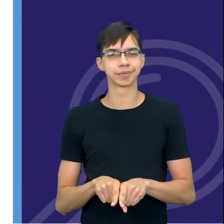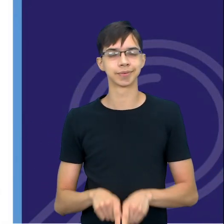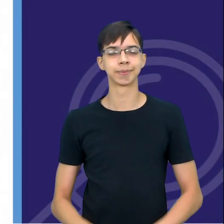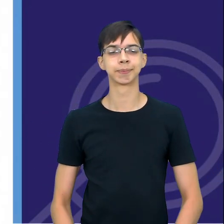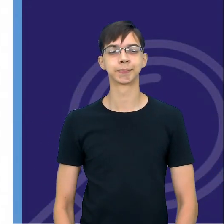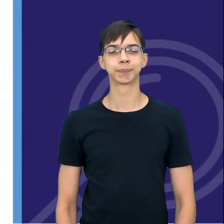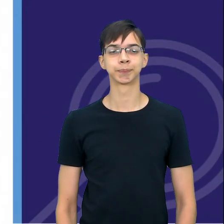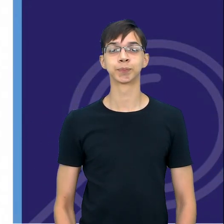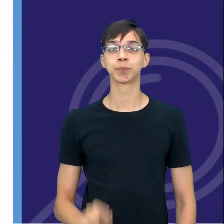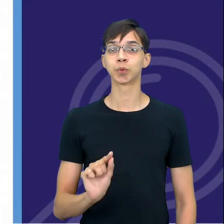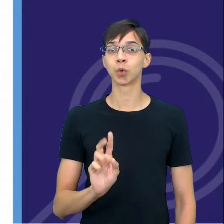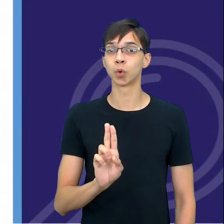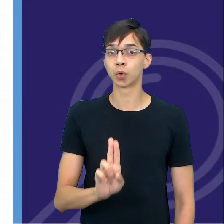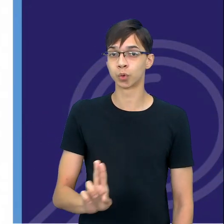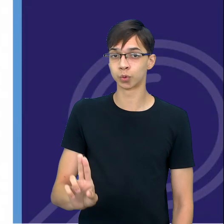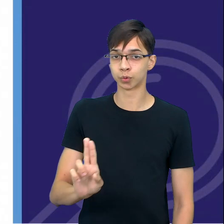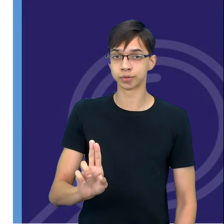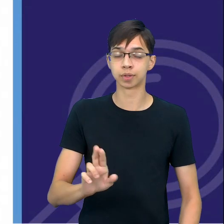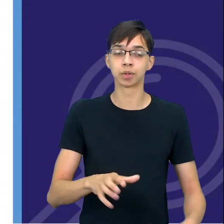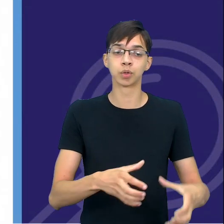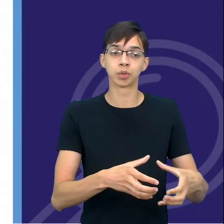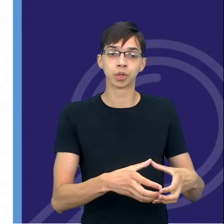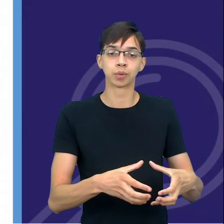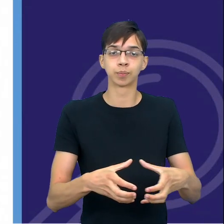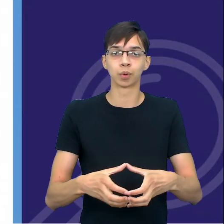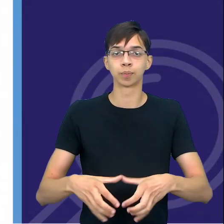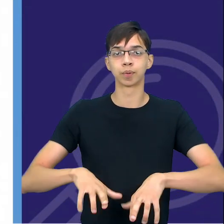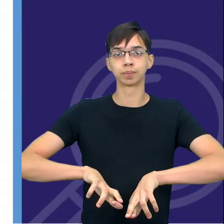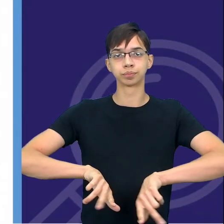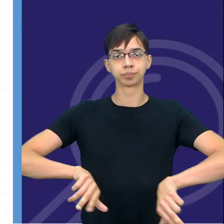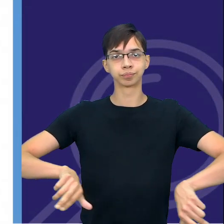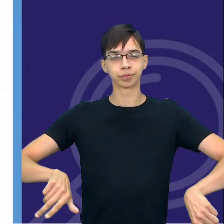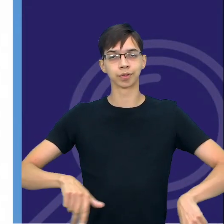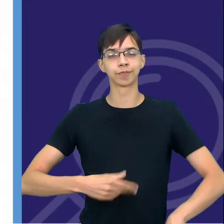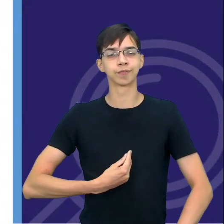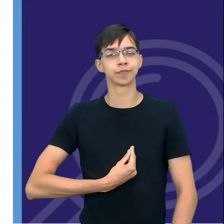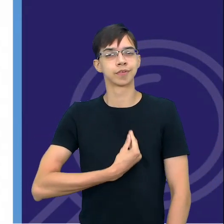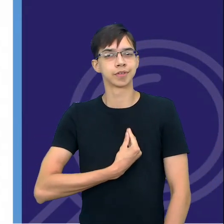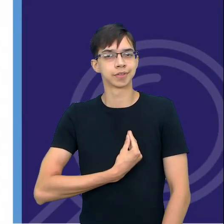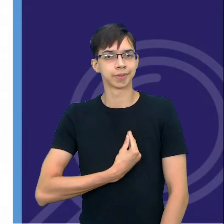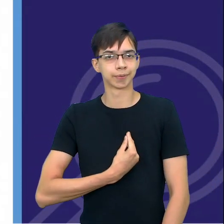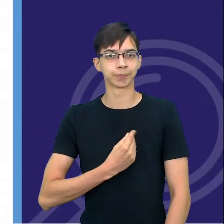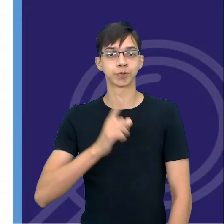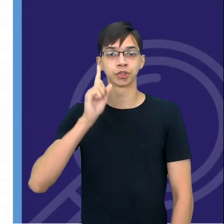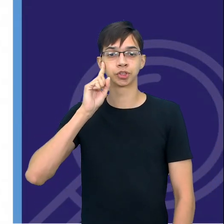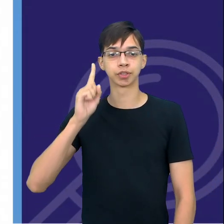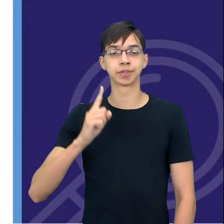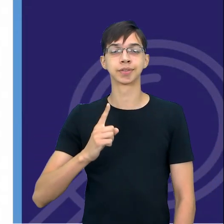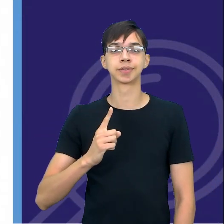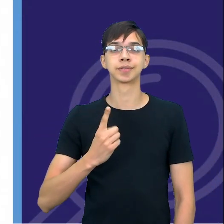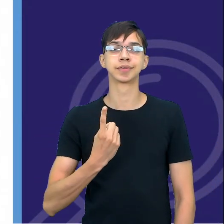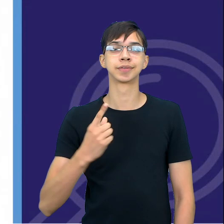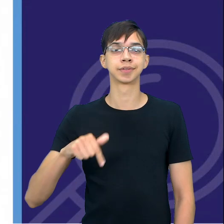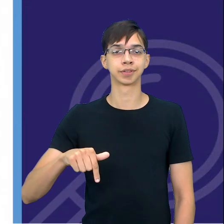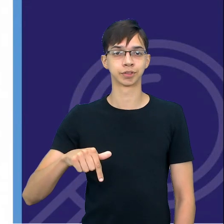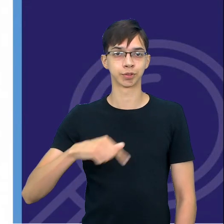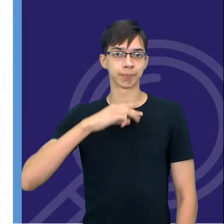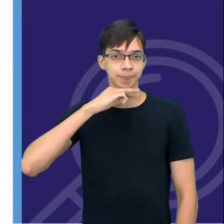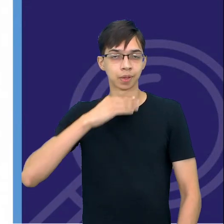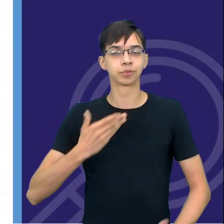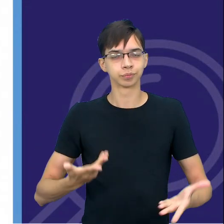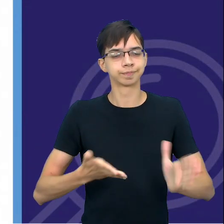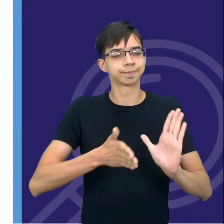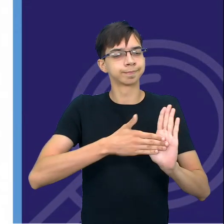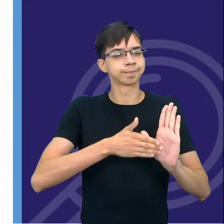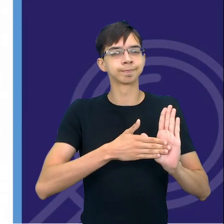na classificação dos seres vivos, né, no dia 17 de março. Então, seguindo nessa proposta e pensando no